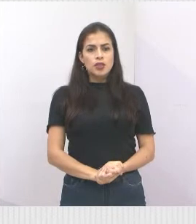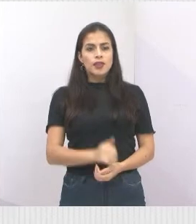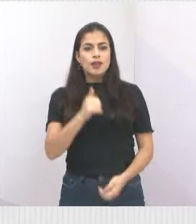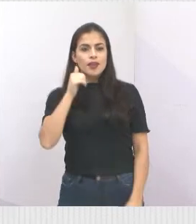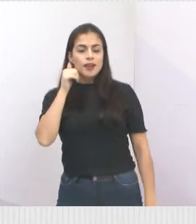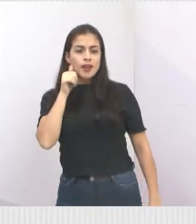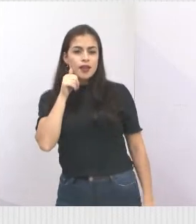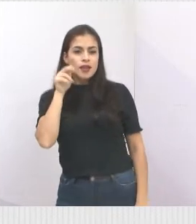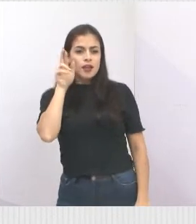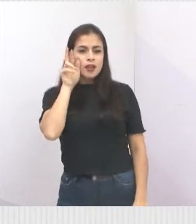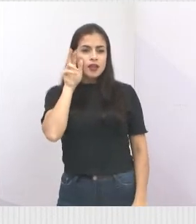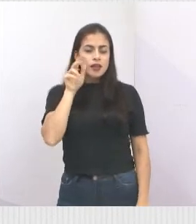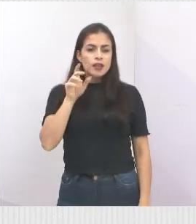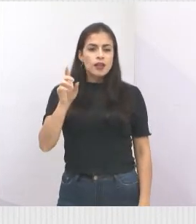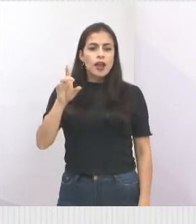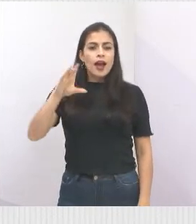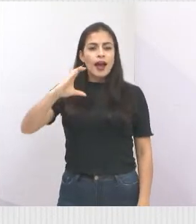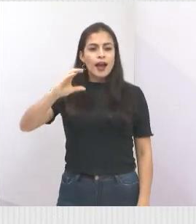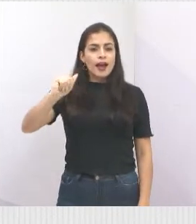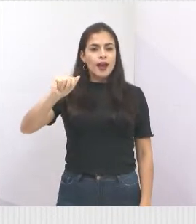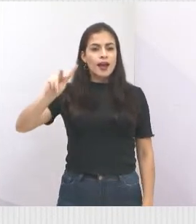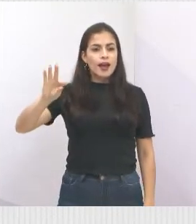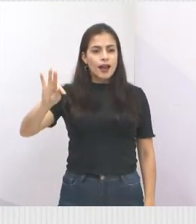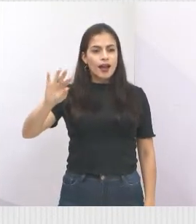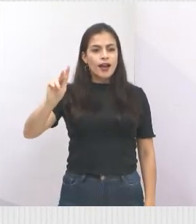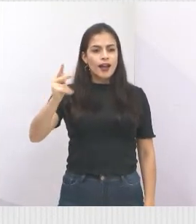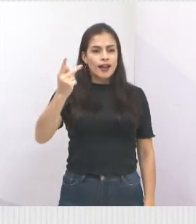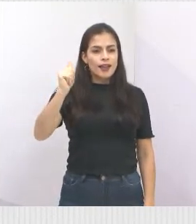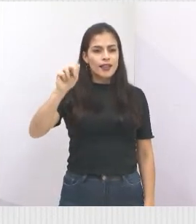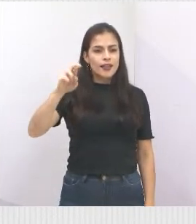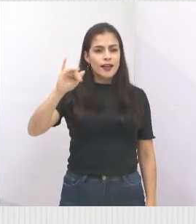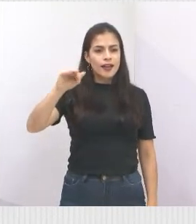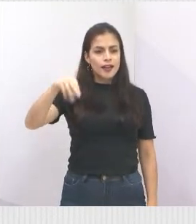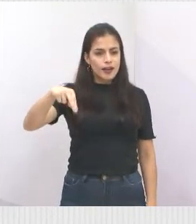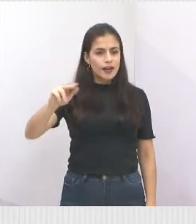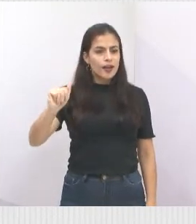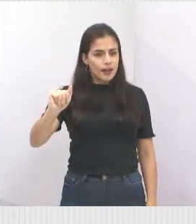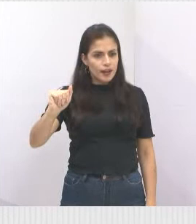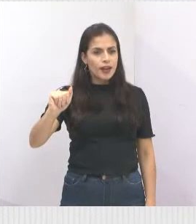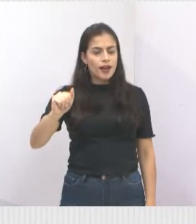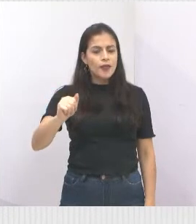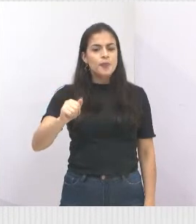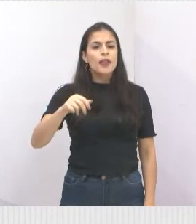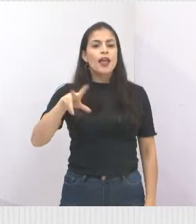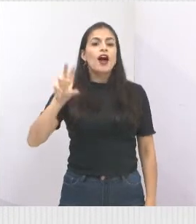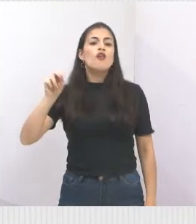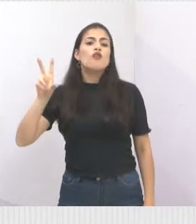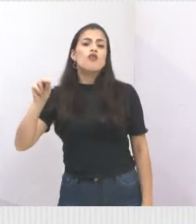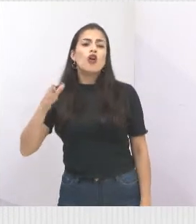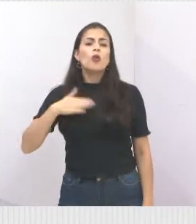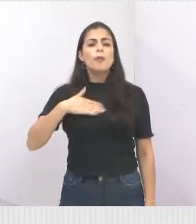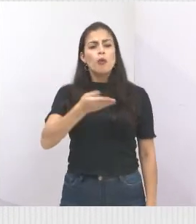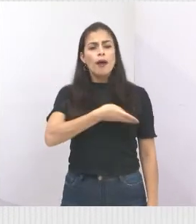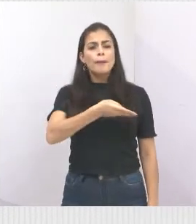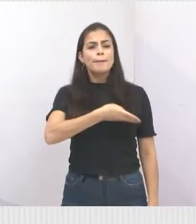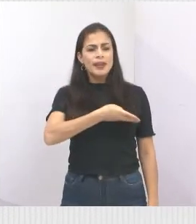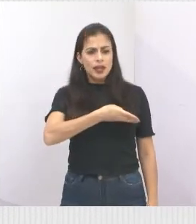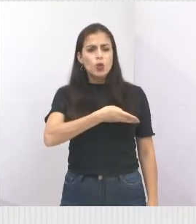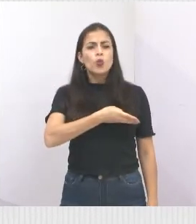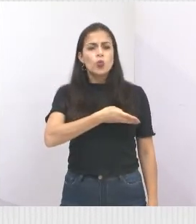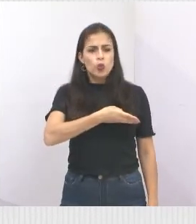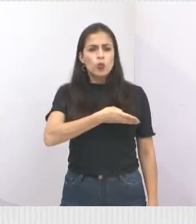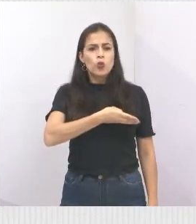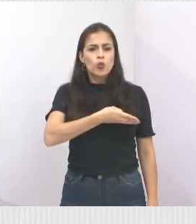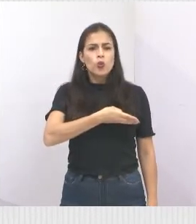Dona Maria Catarina vó do meu amigo Rodrigo Giovanni e Aninha Bruni a Dona